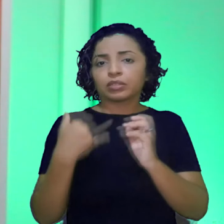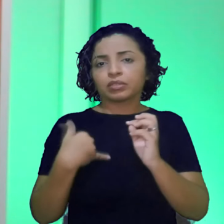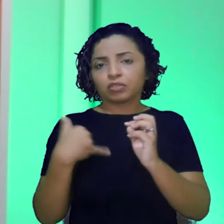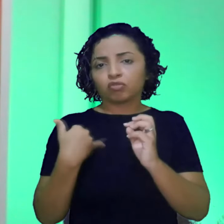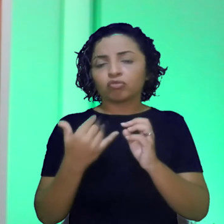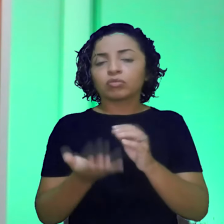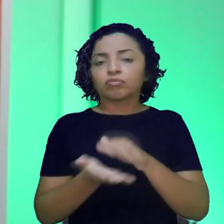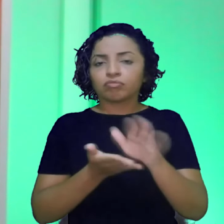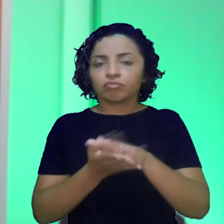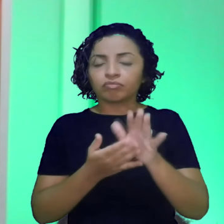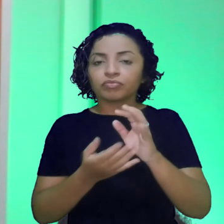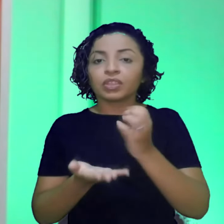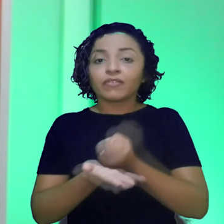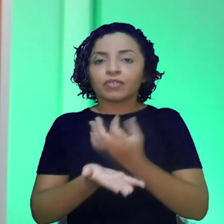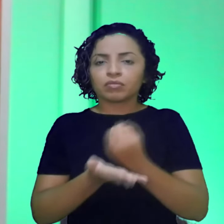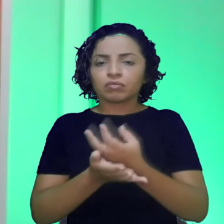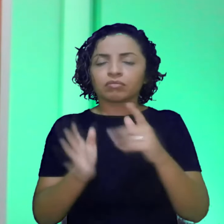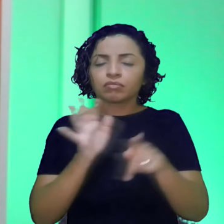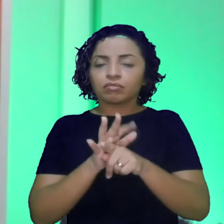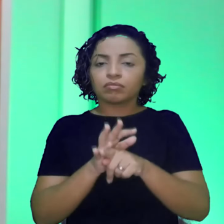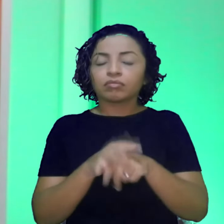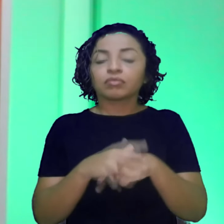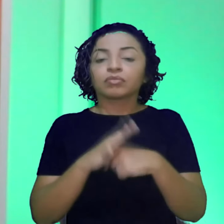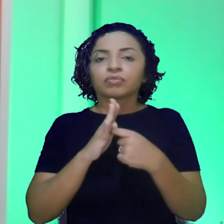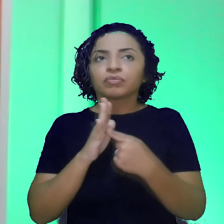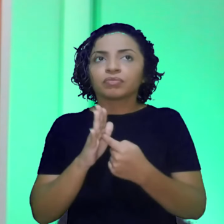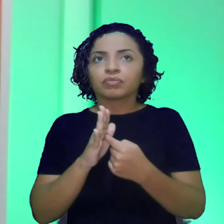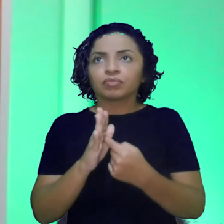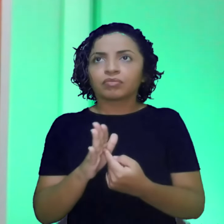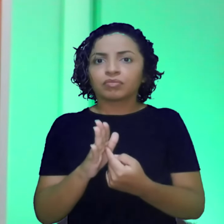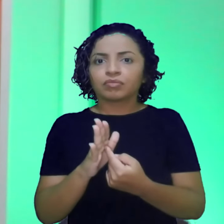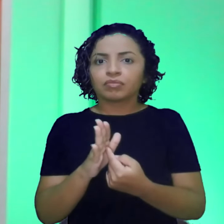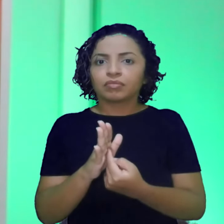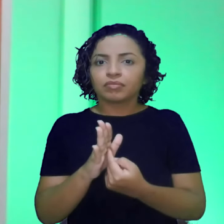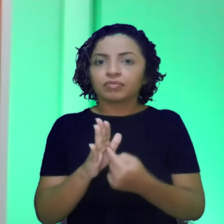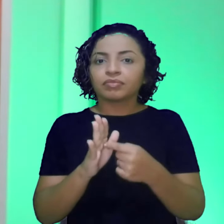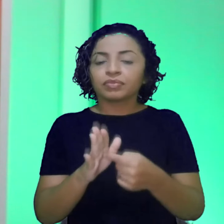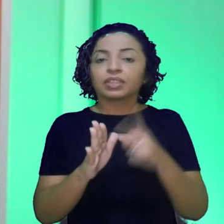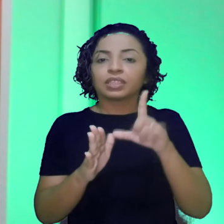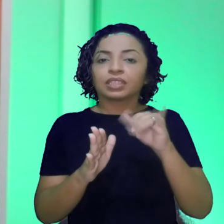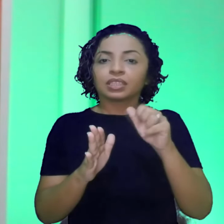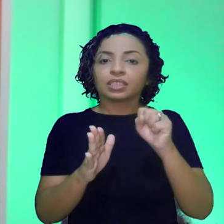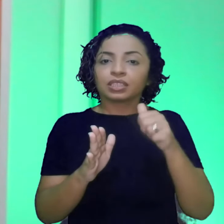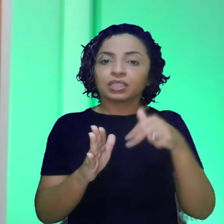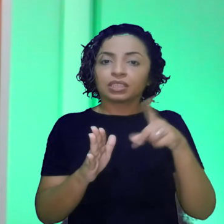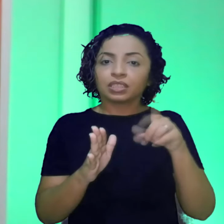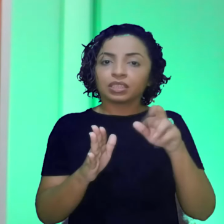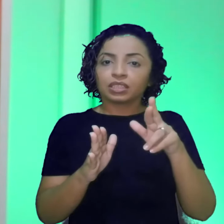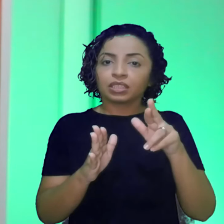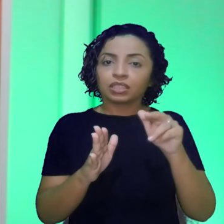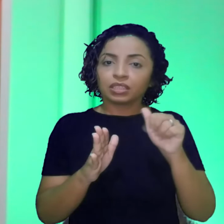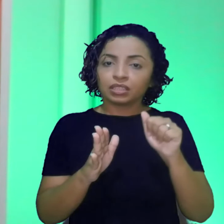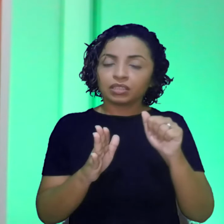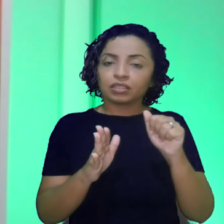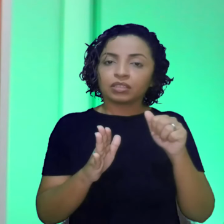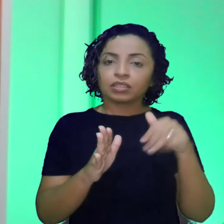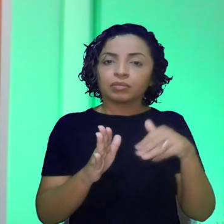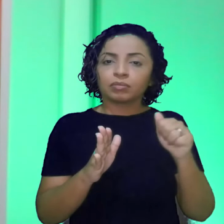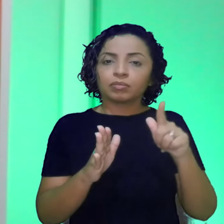essa ficção, com a apresentação da Lisandra Magon de